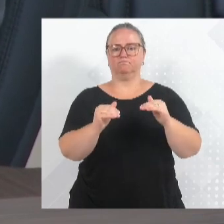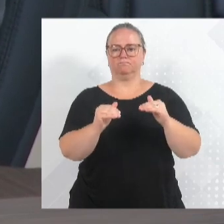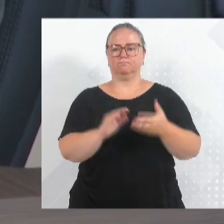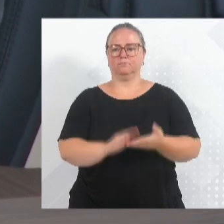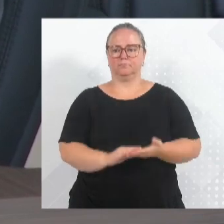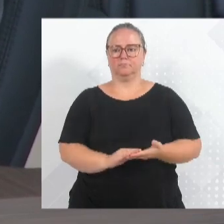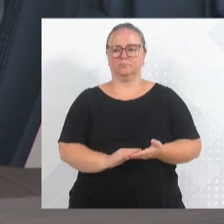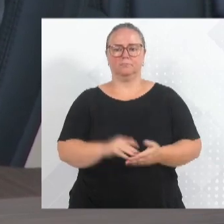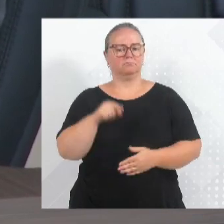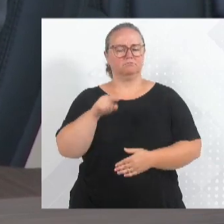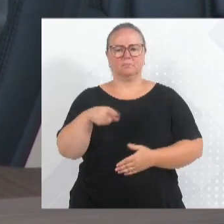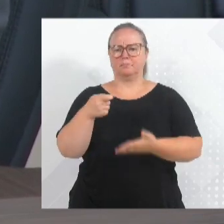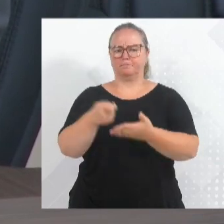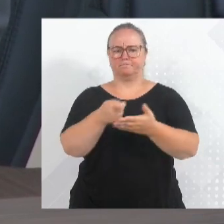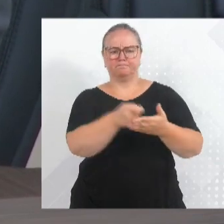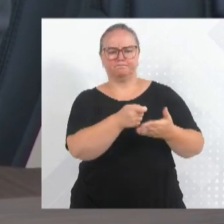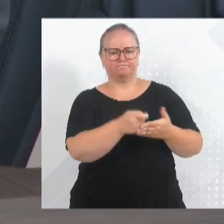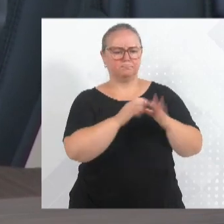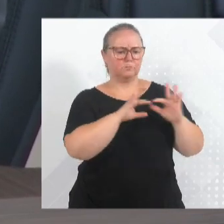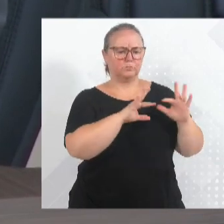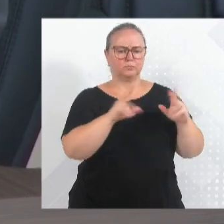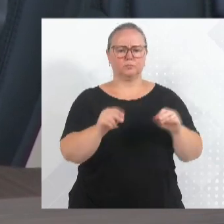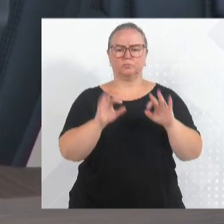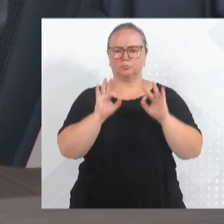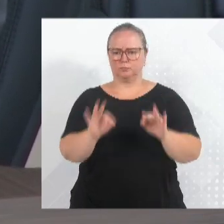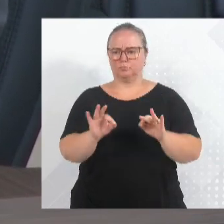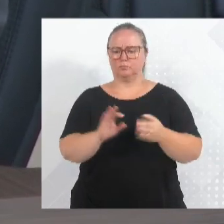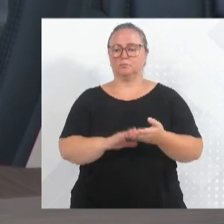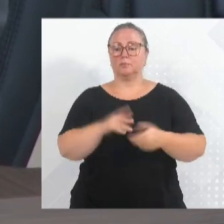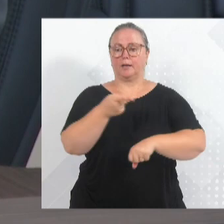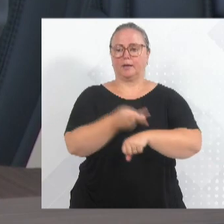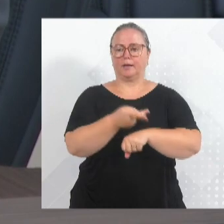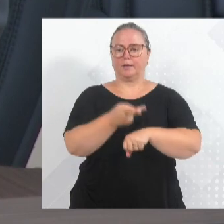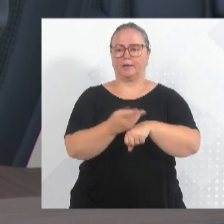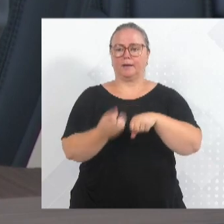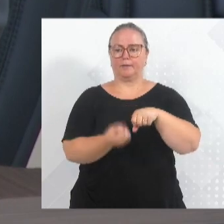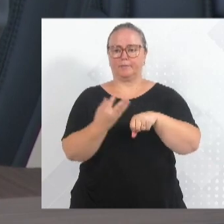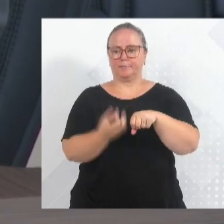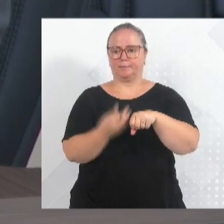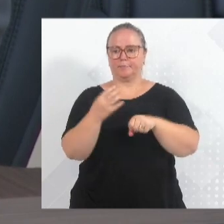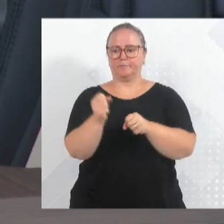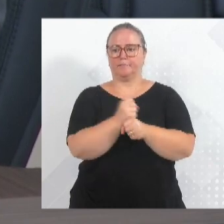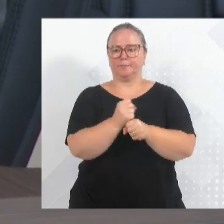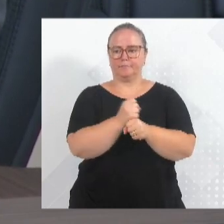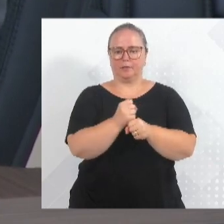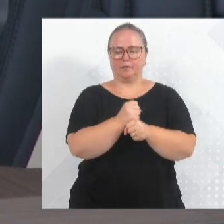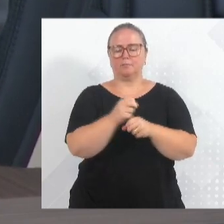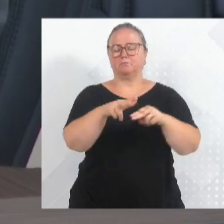são exemplares, premiações que o SAMAI tem recebido ao longo dos anos, por conta de órgãos